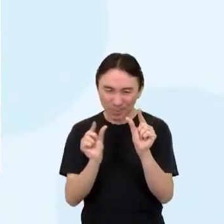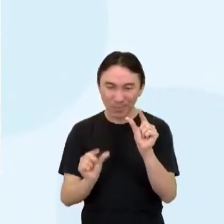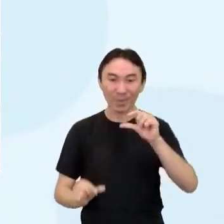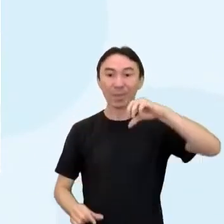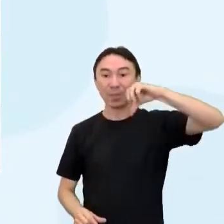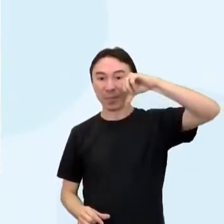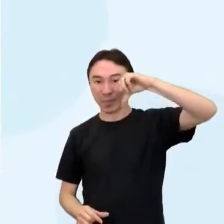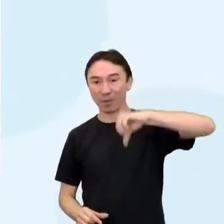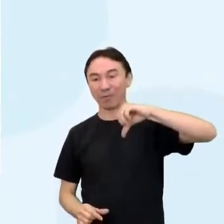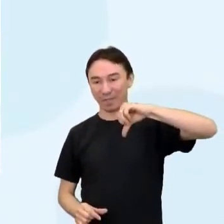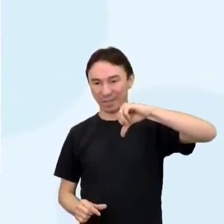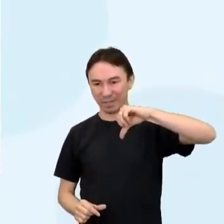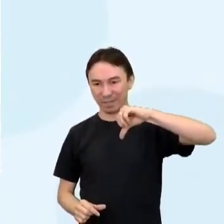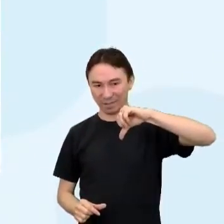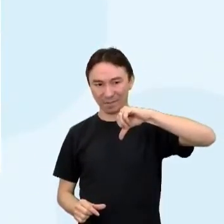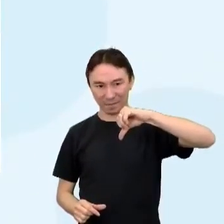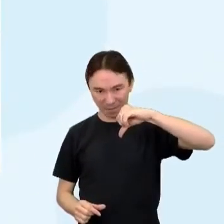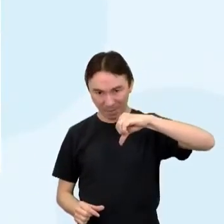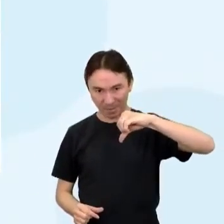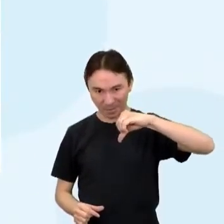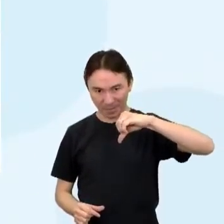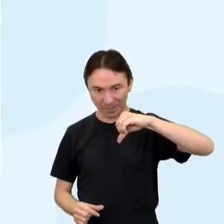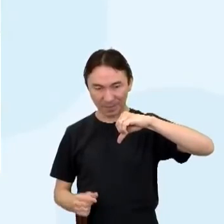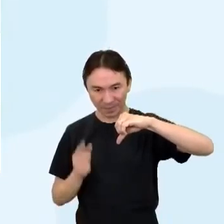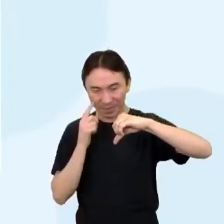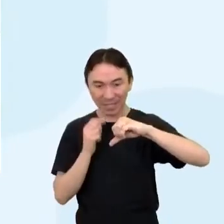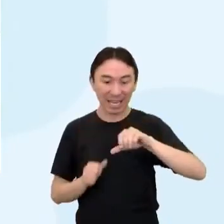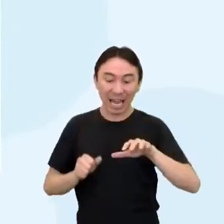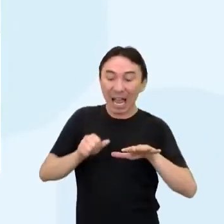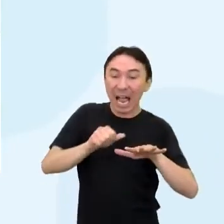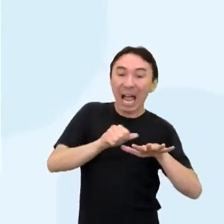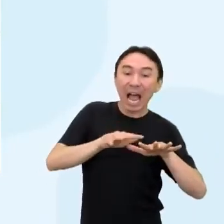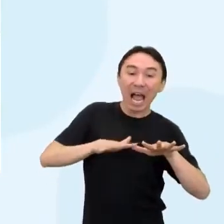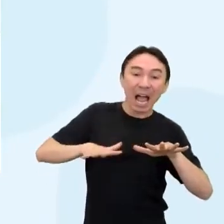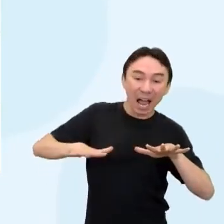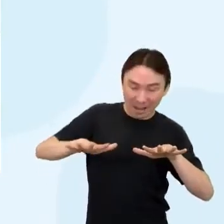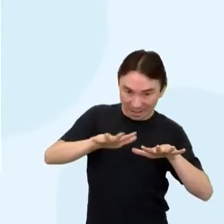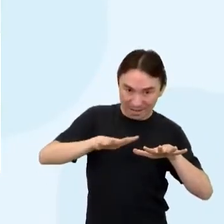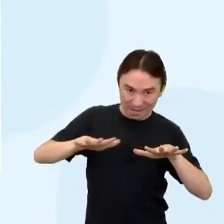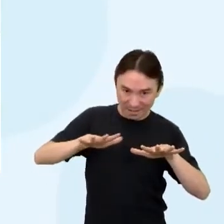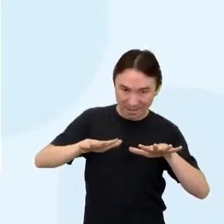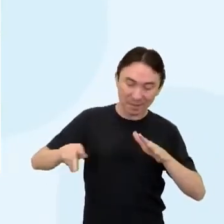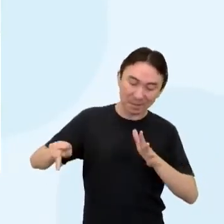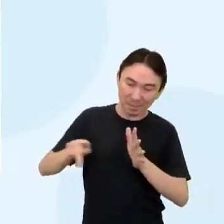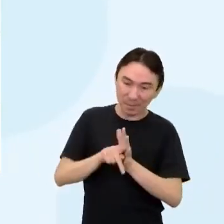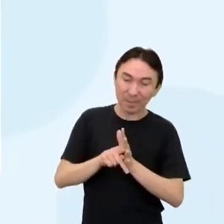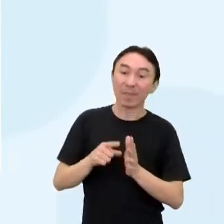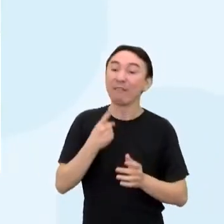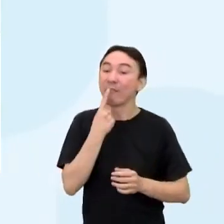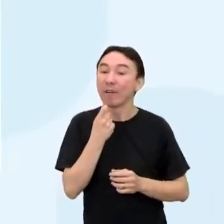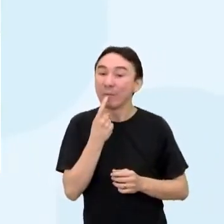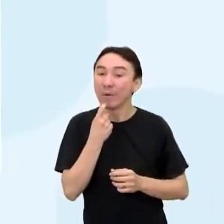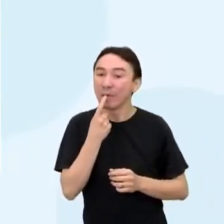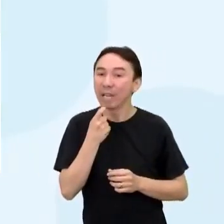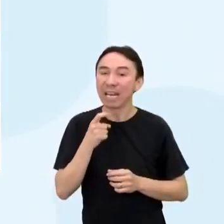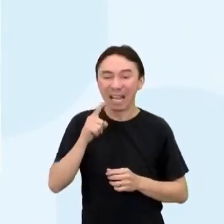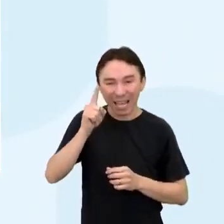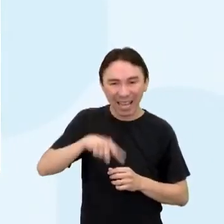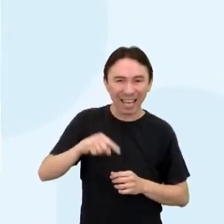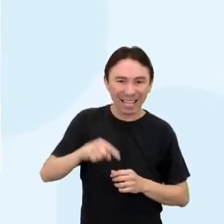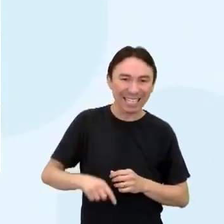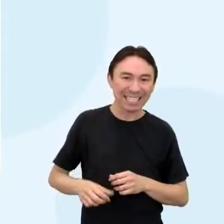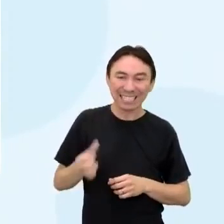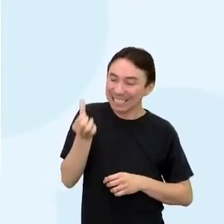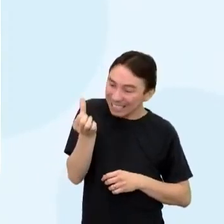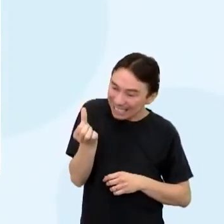perceberam que é mesmo. Tudo bem? A área total pintada de vermelho mede 6 centímetros quadrados. Perigosa essa